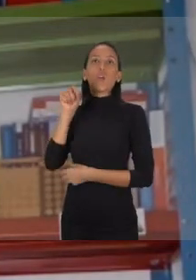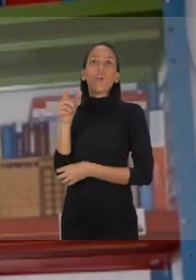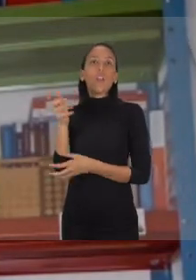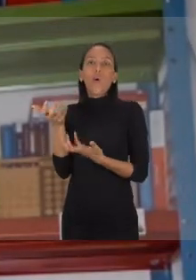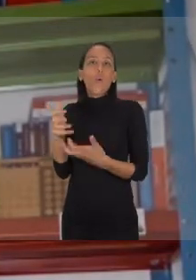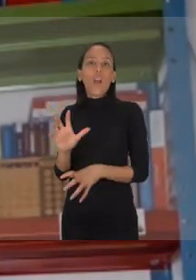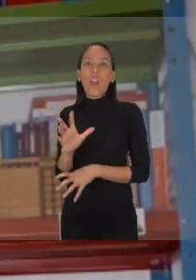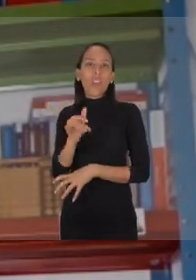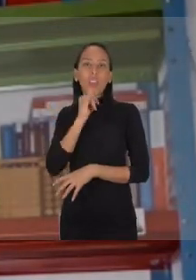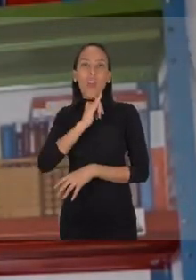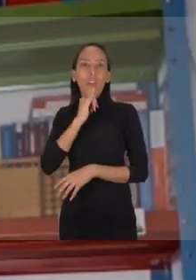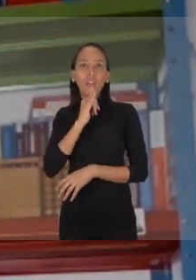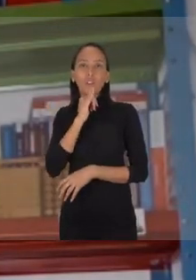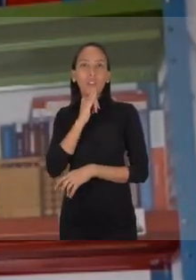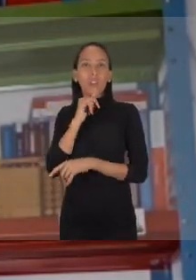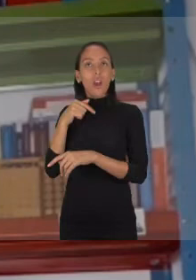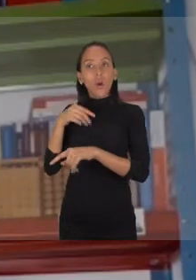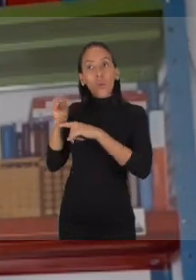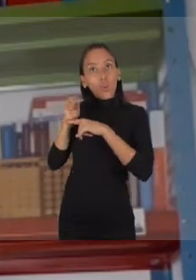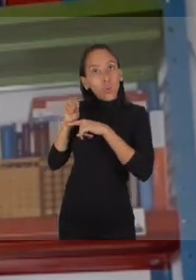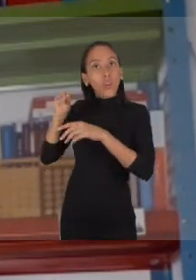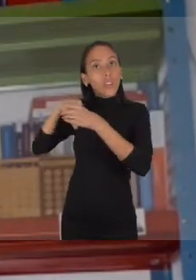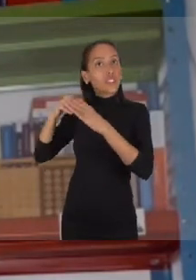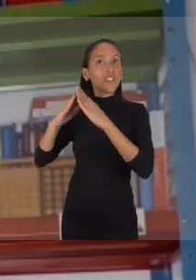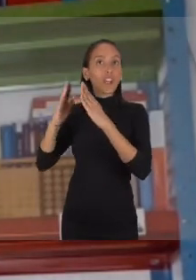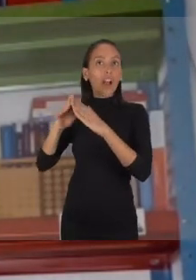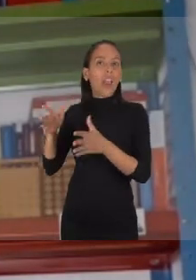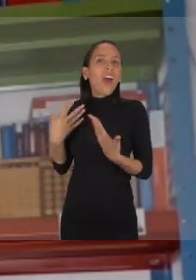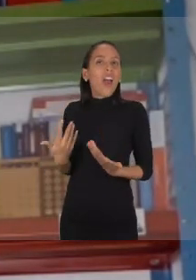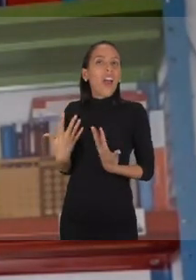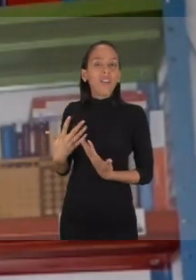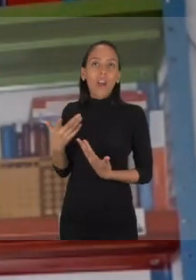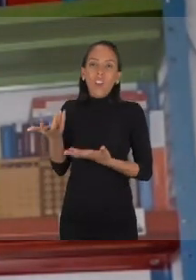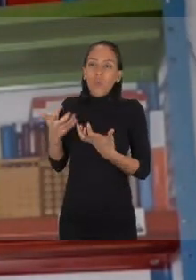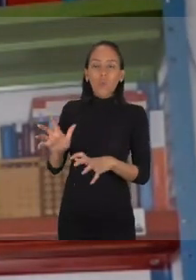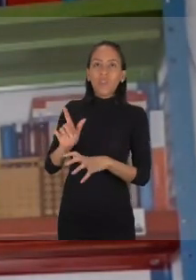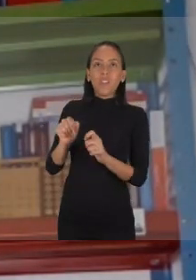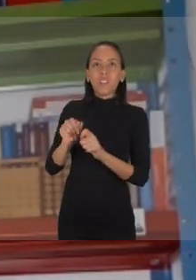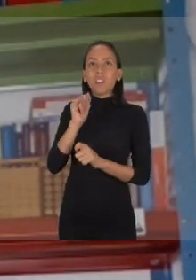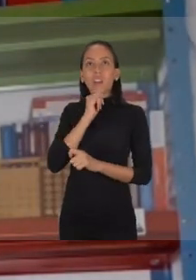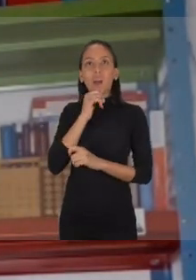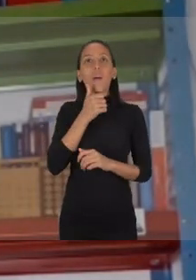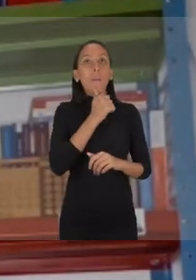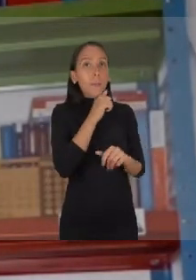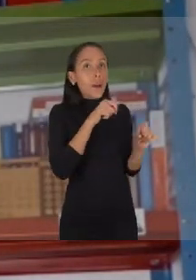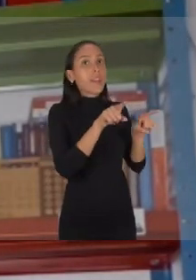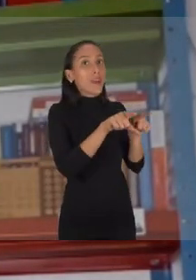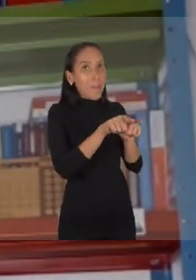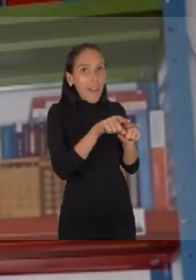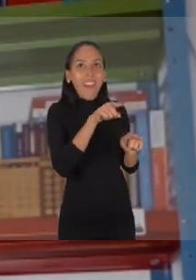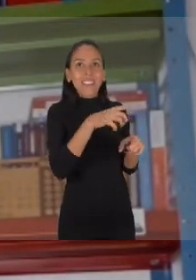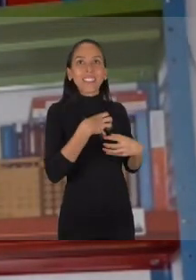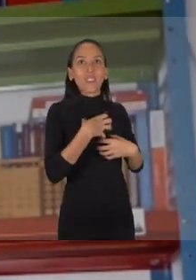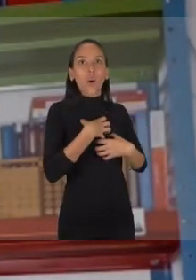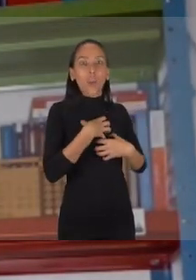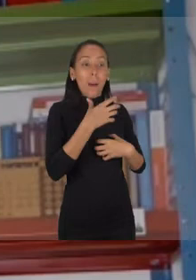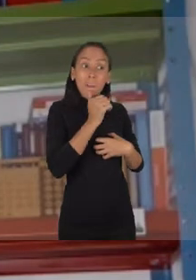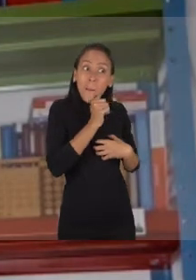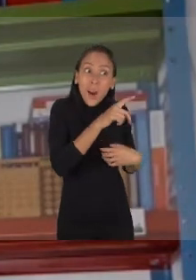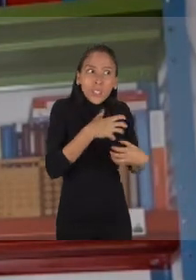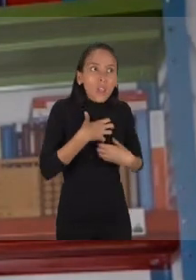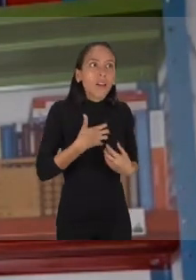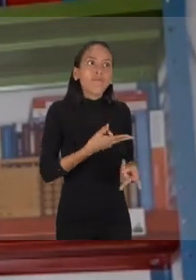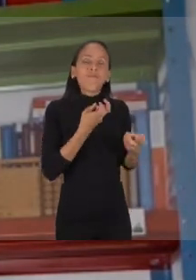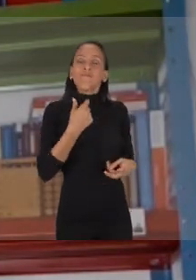teve sintomas leves e a gente cuidou em casa, mas ele preferiu não ser testado. A minha mãe teve alguns sintomas e aí eu fiquei realmente bastante